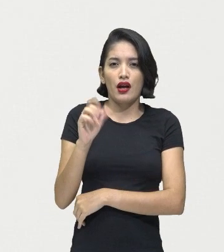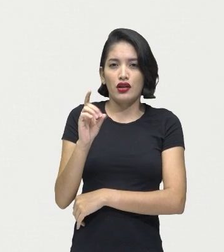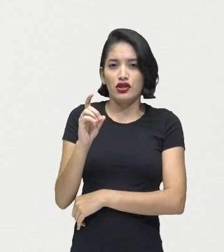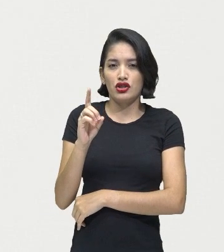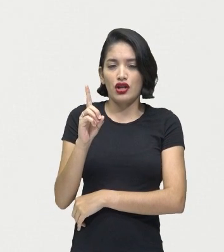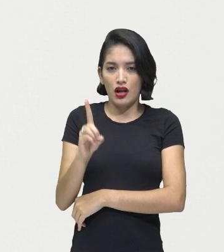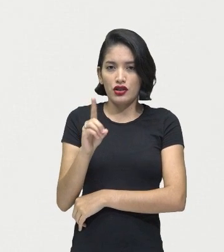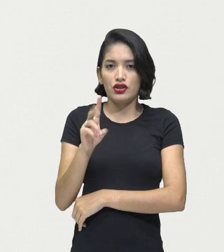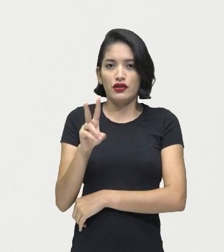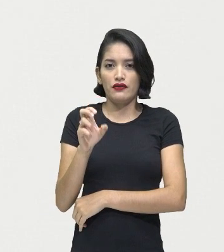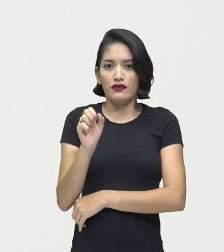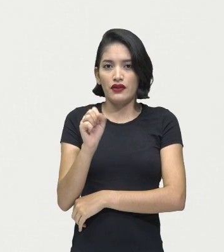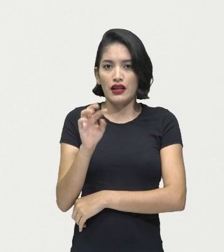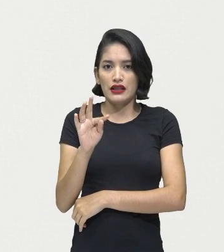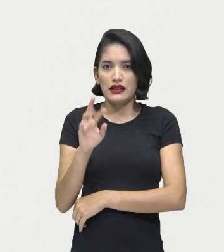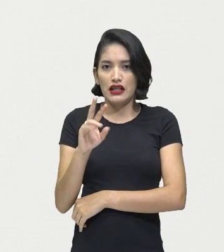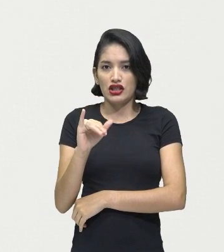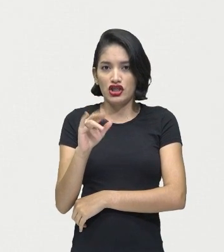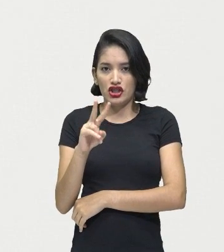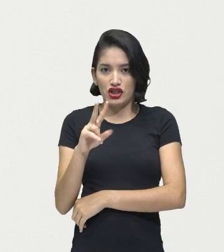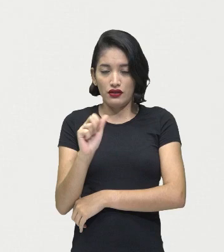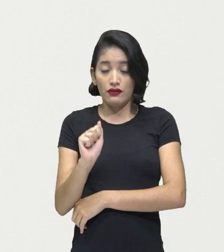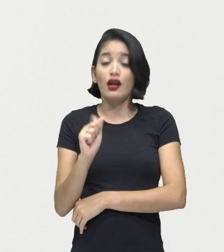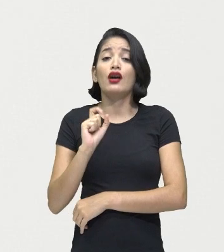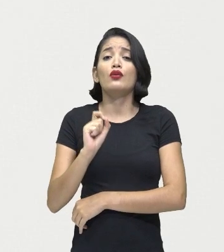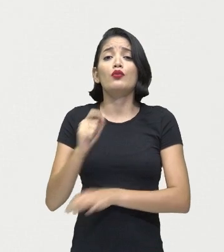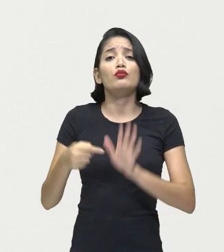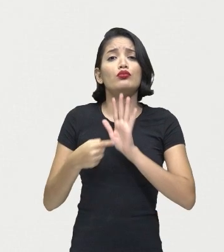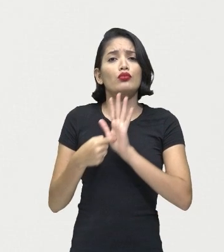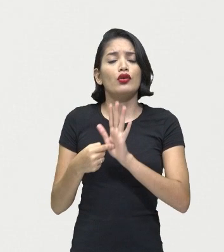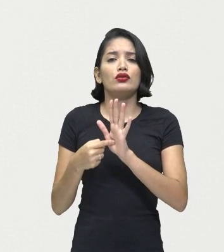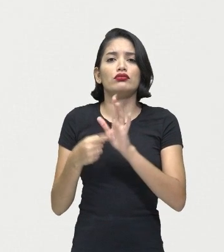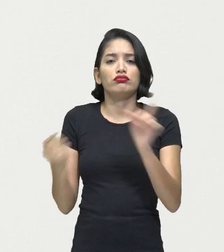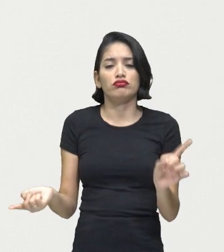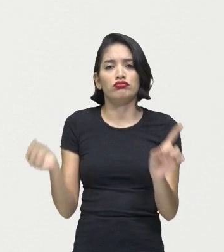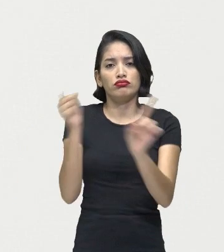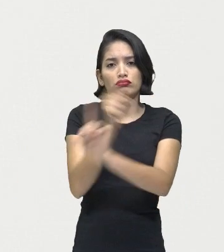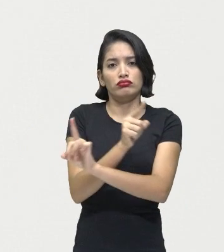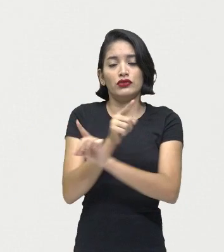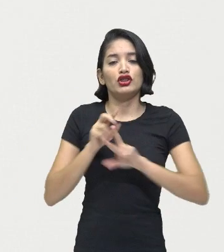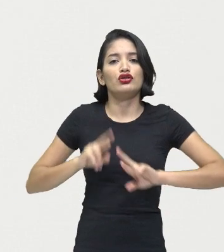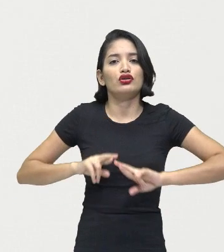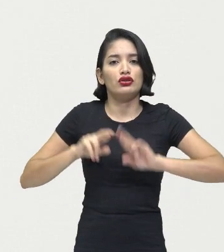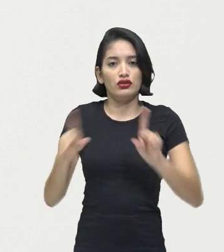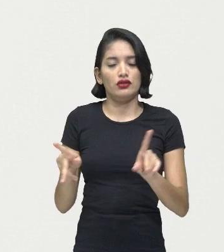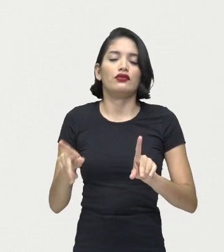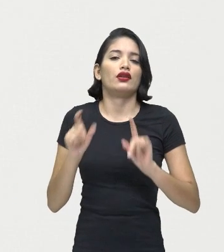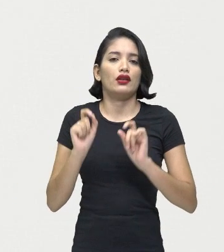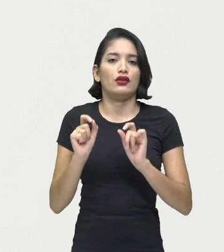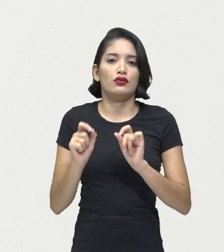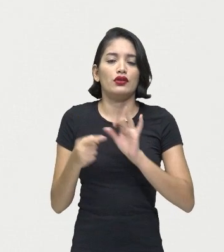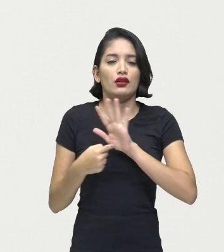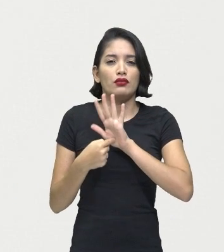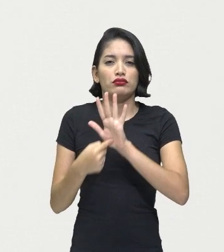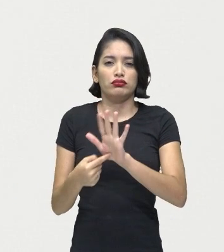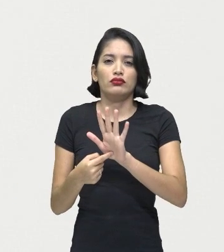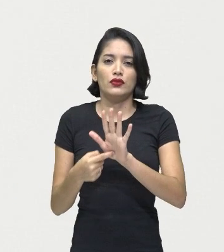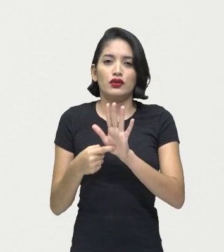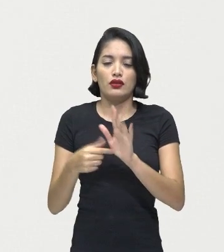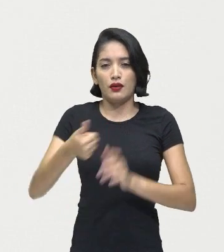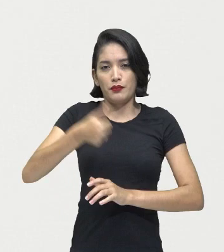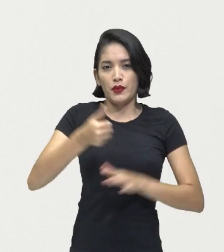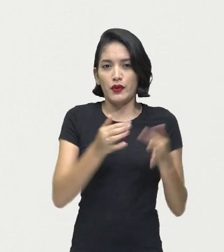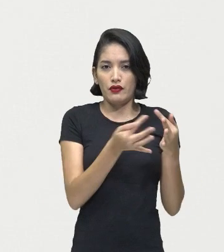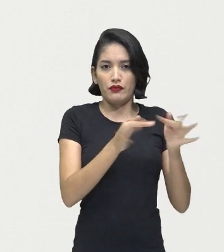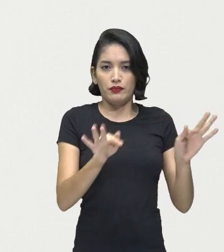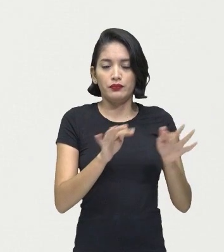está mostrando, né, está fazendo um efeito de sentido contrário ao que está colocado na primeira oração,